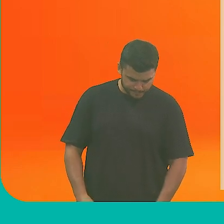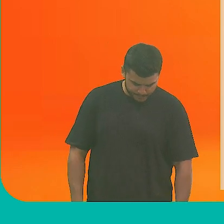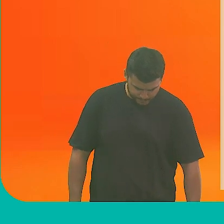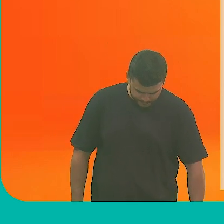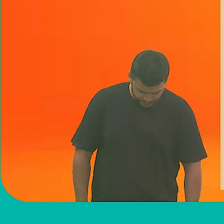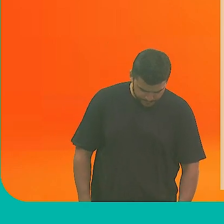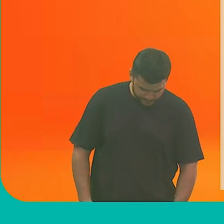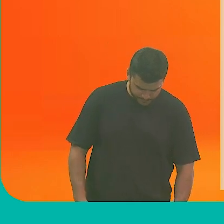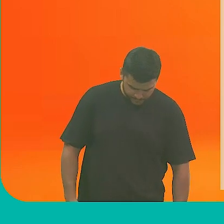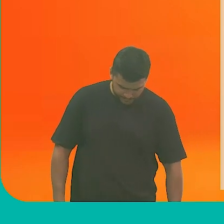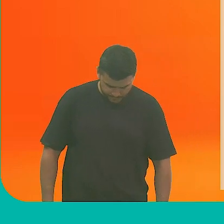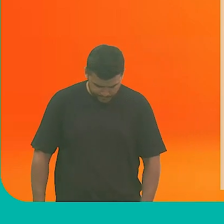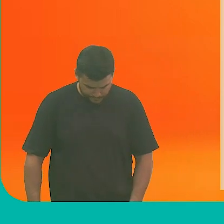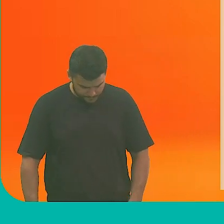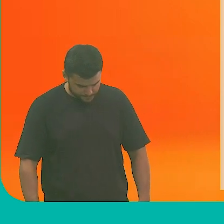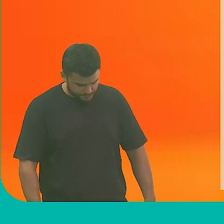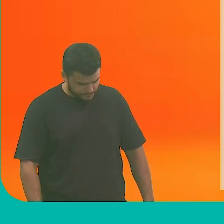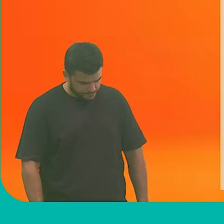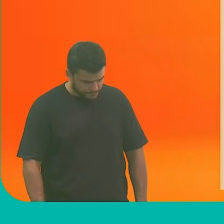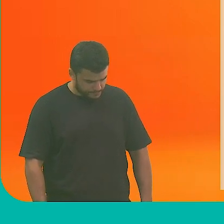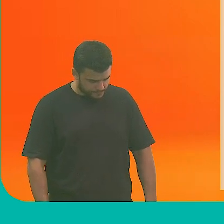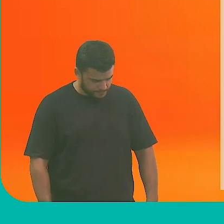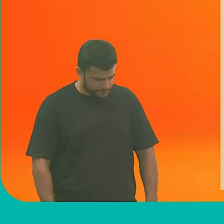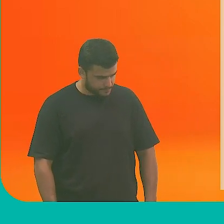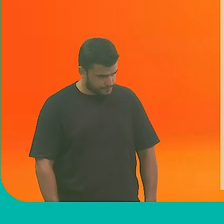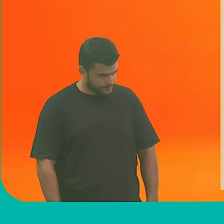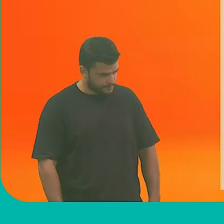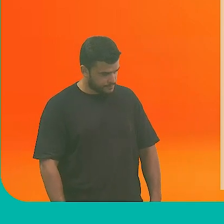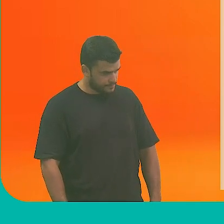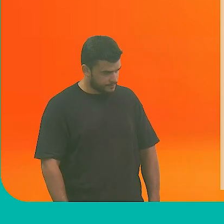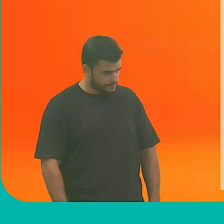Bora para o item C está